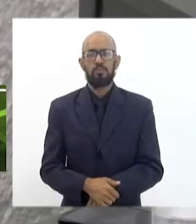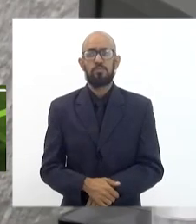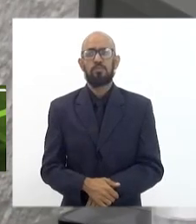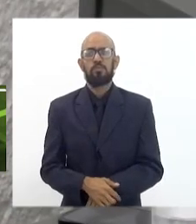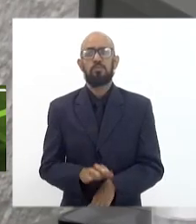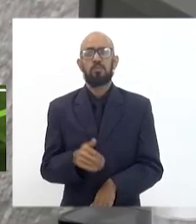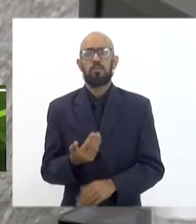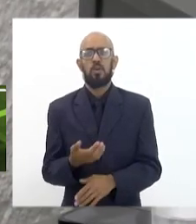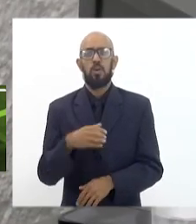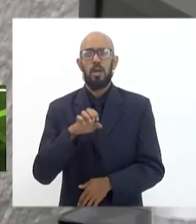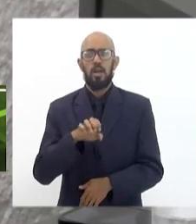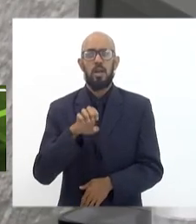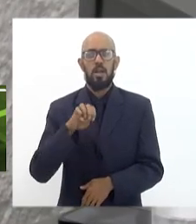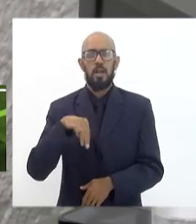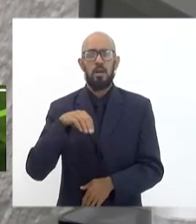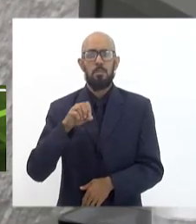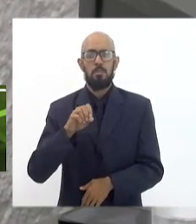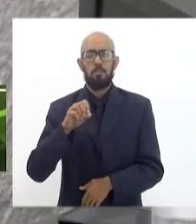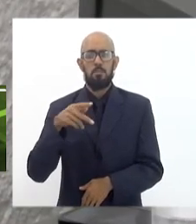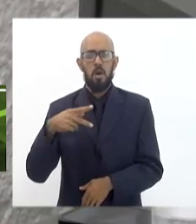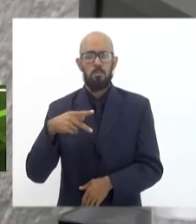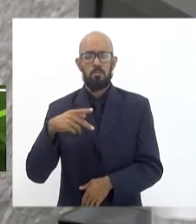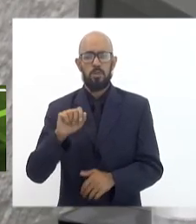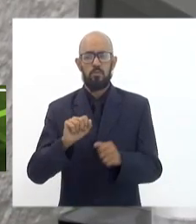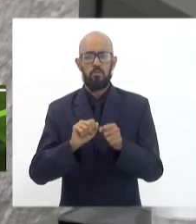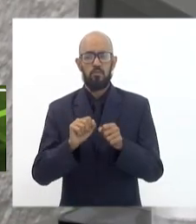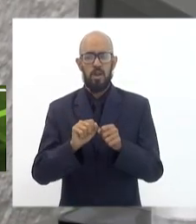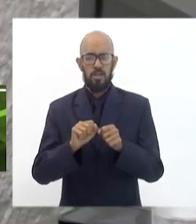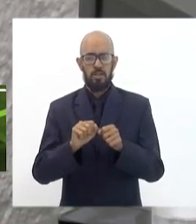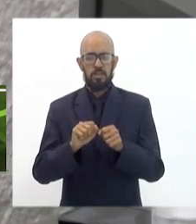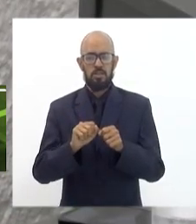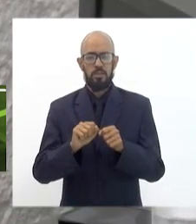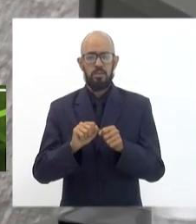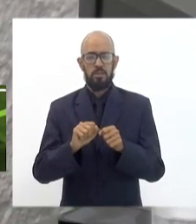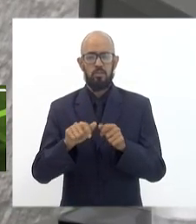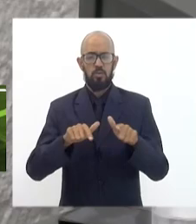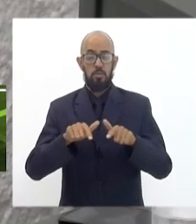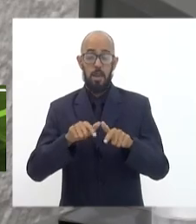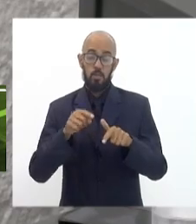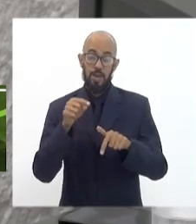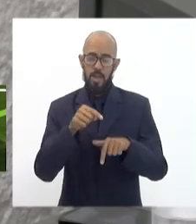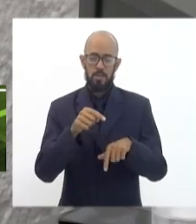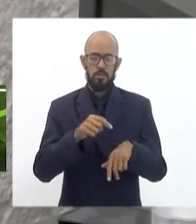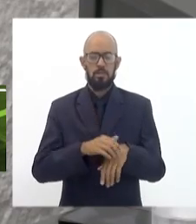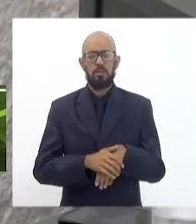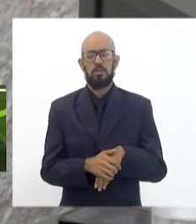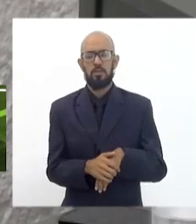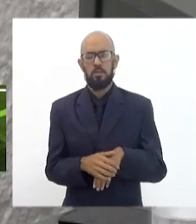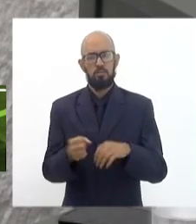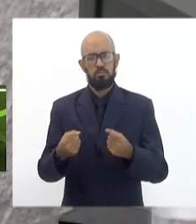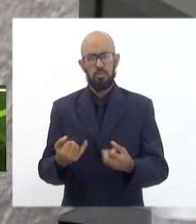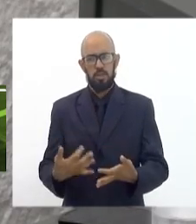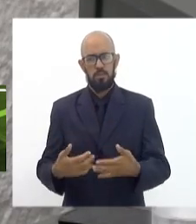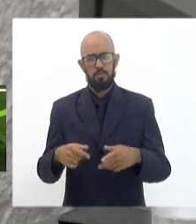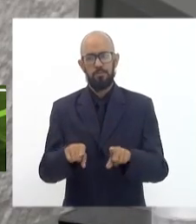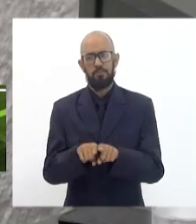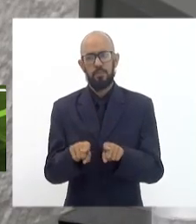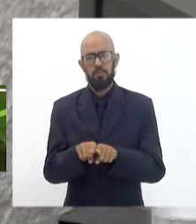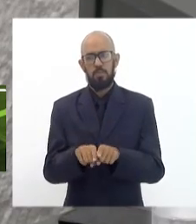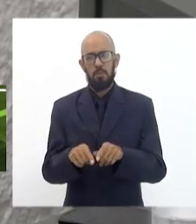é faz esse tipo de atividade hoje e assim é mercado